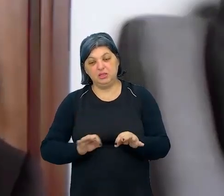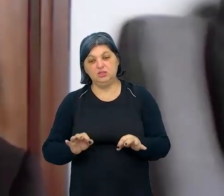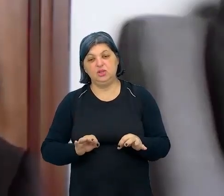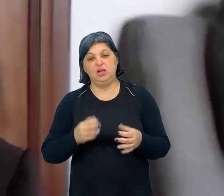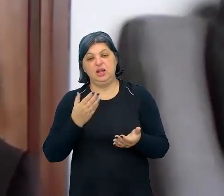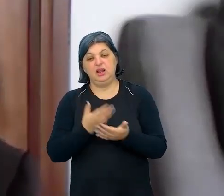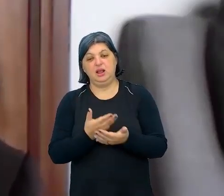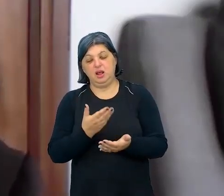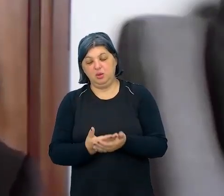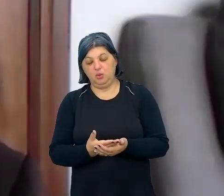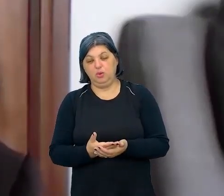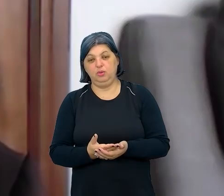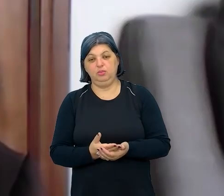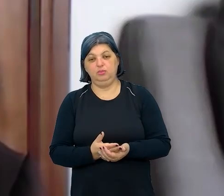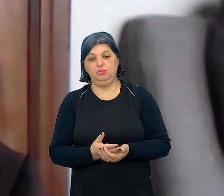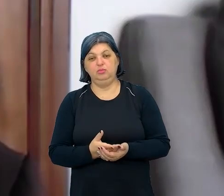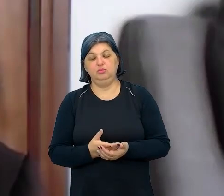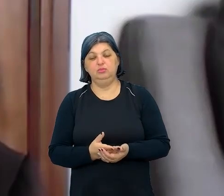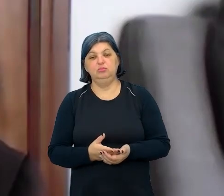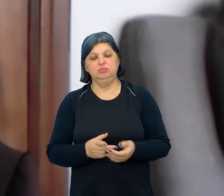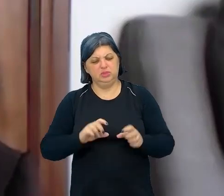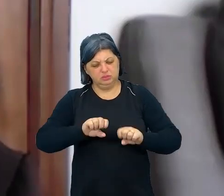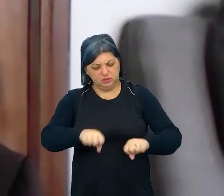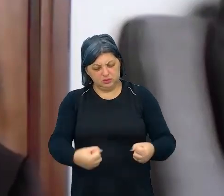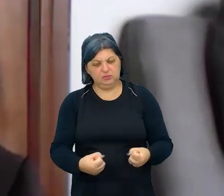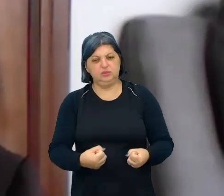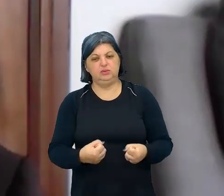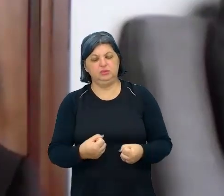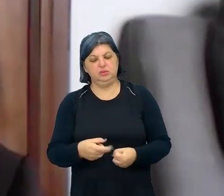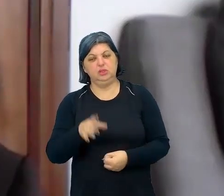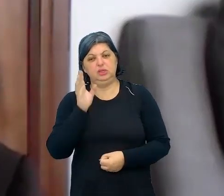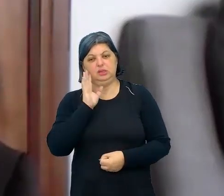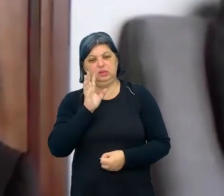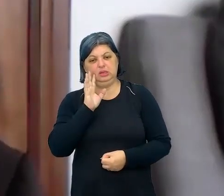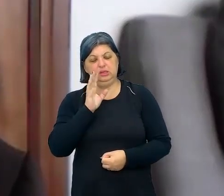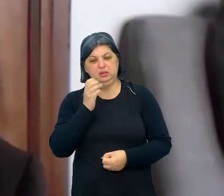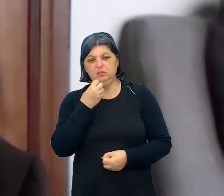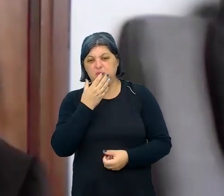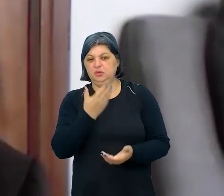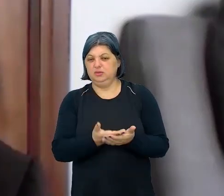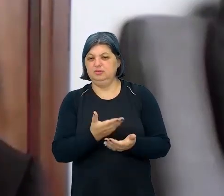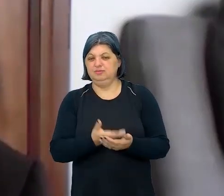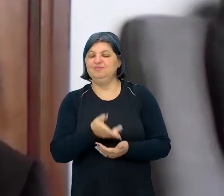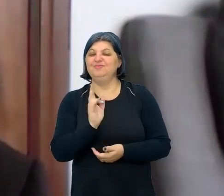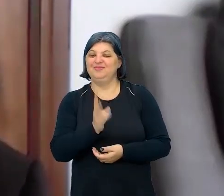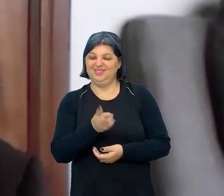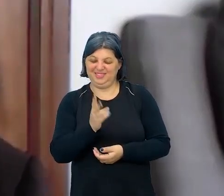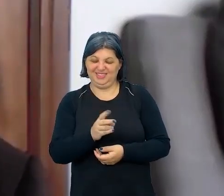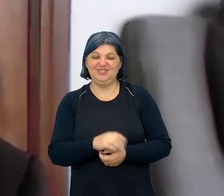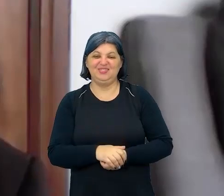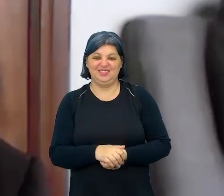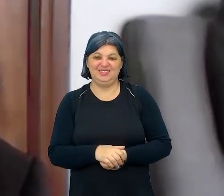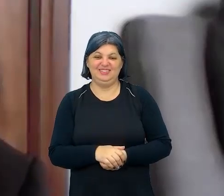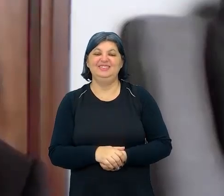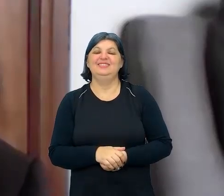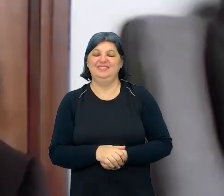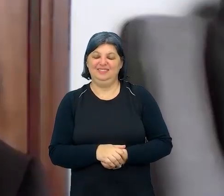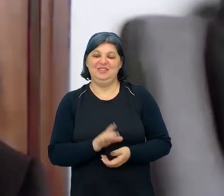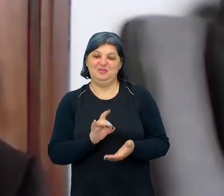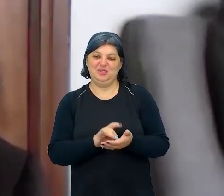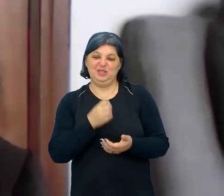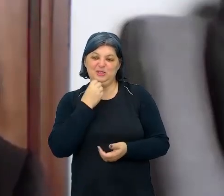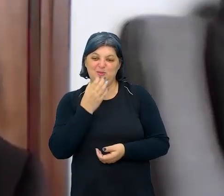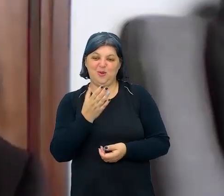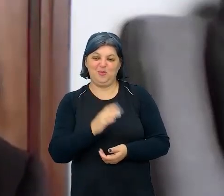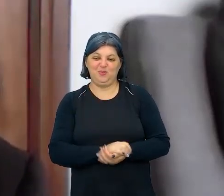as aulas, né, para vocês estudarem, né, o quanto é bacana a gente poder estudar. Como eu sempre falo, estudar dói, né, mas é muito bom